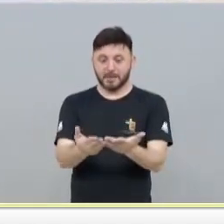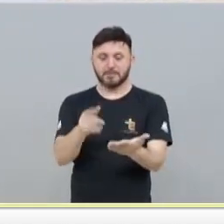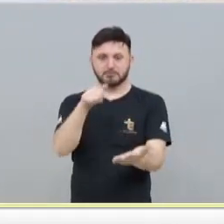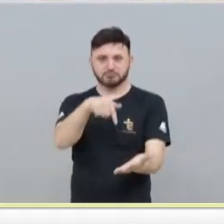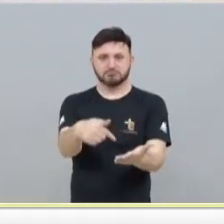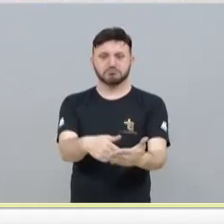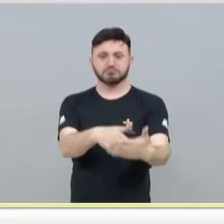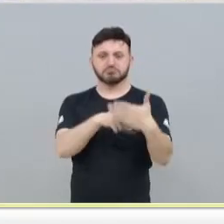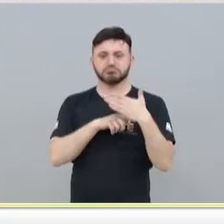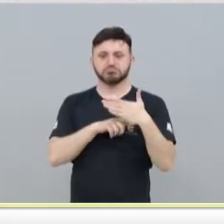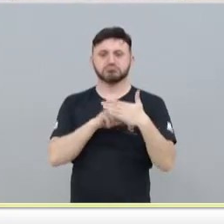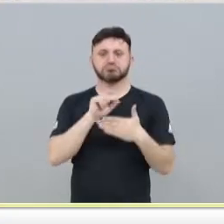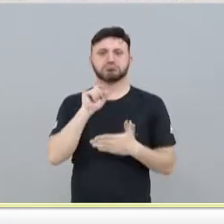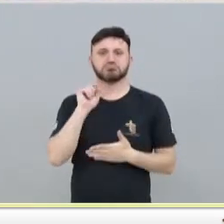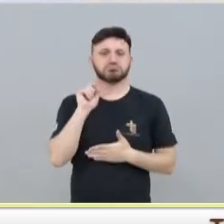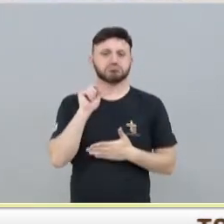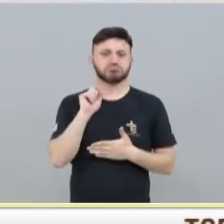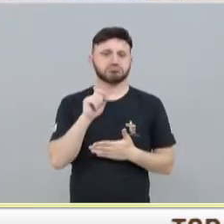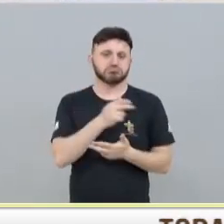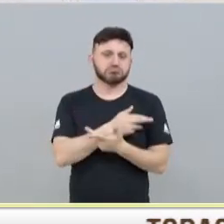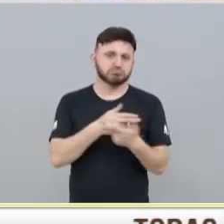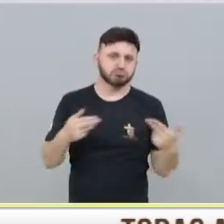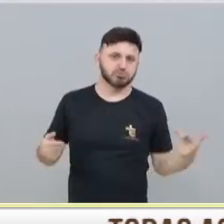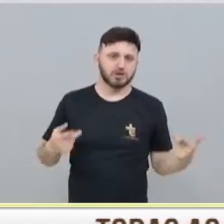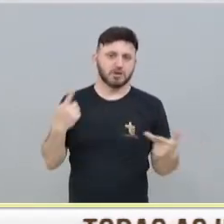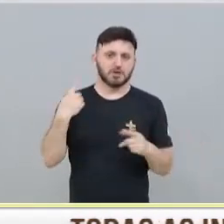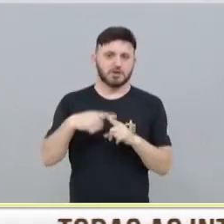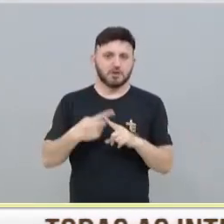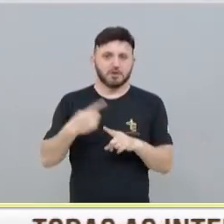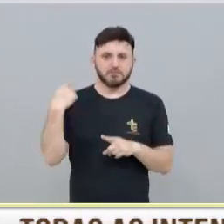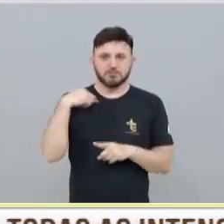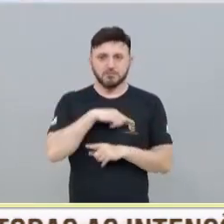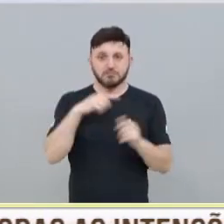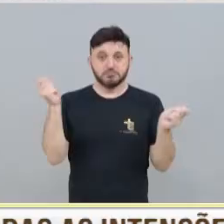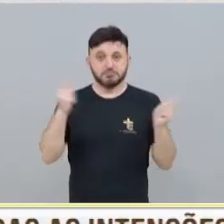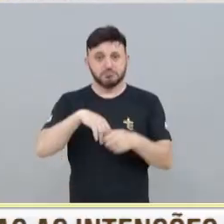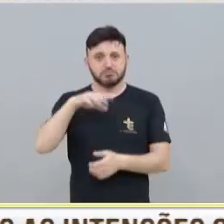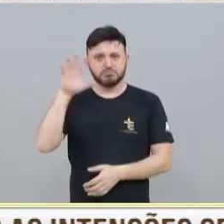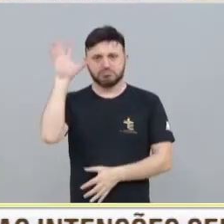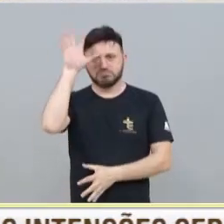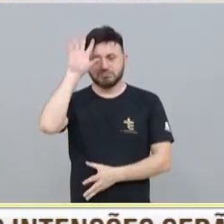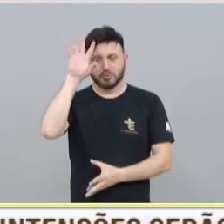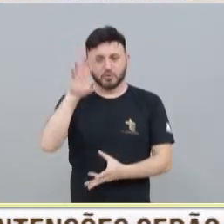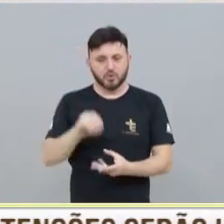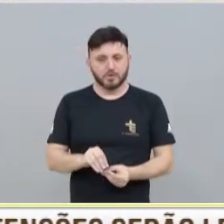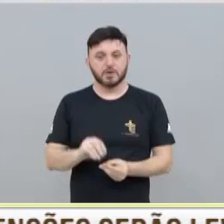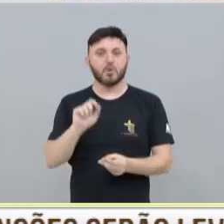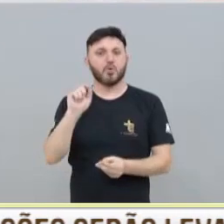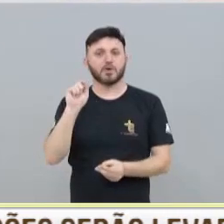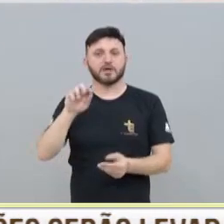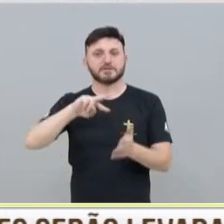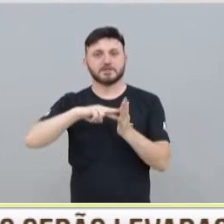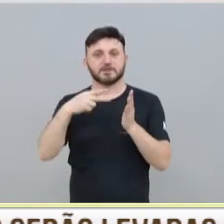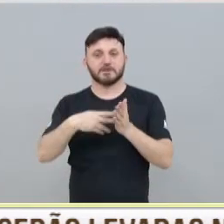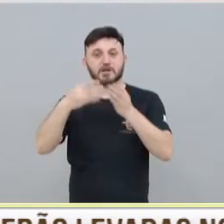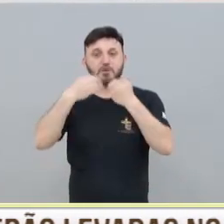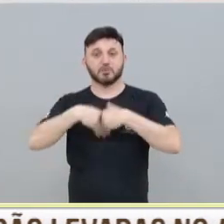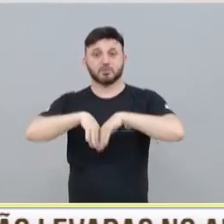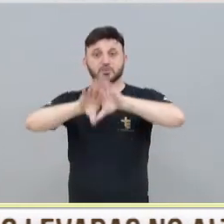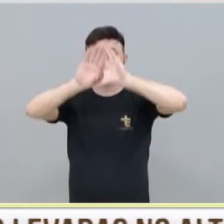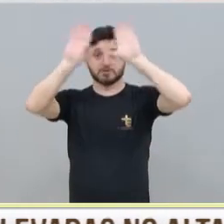certos elementos para podermos compreender o céu o inferno e purgatório